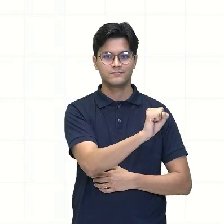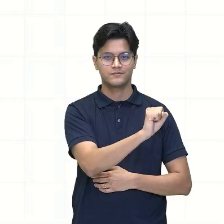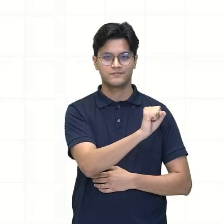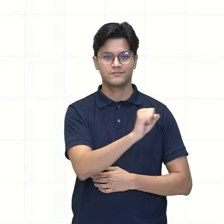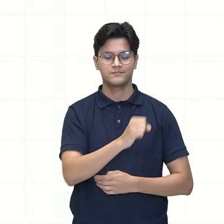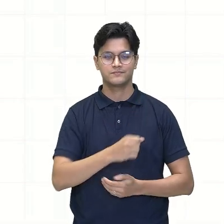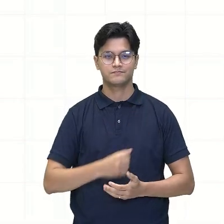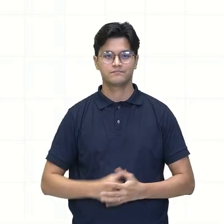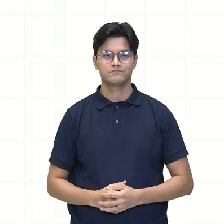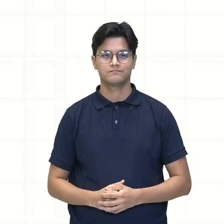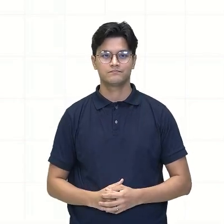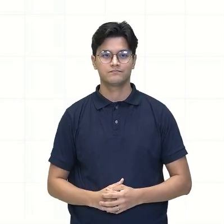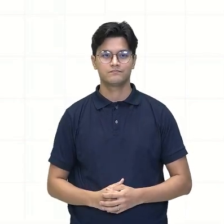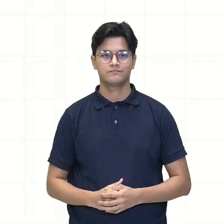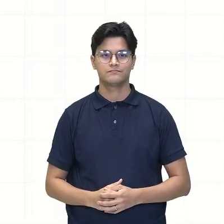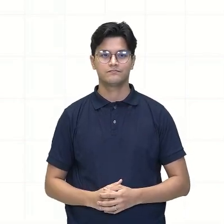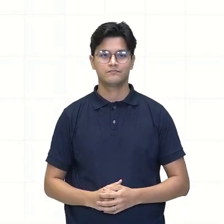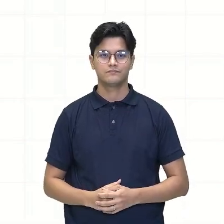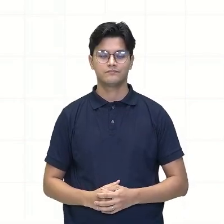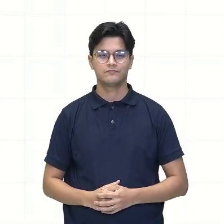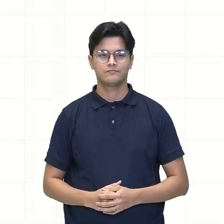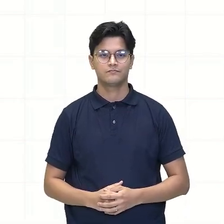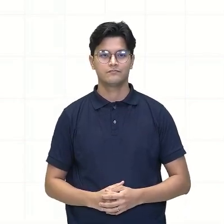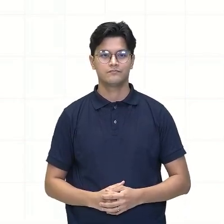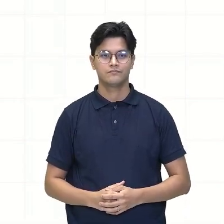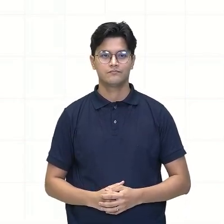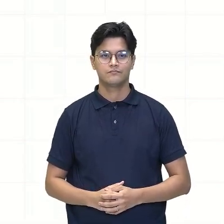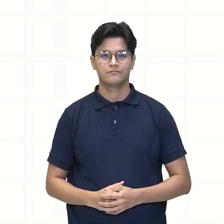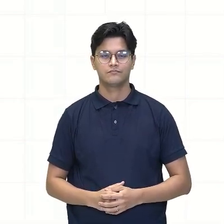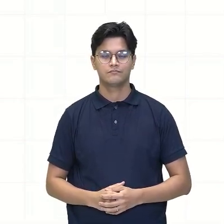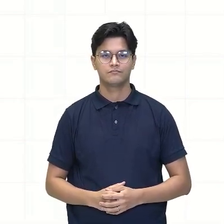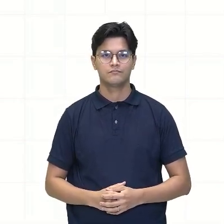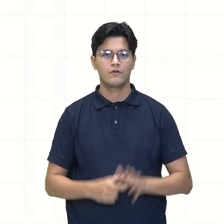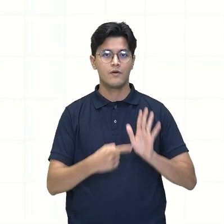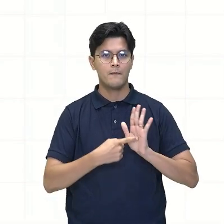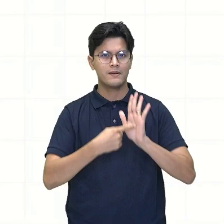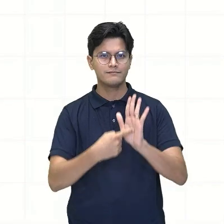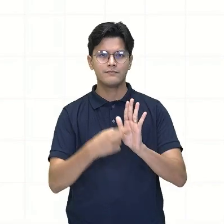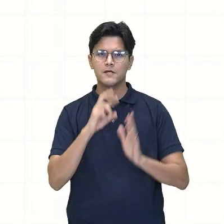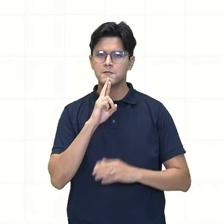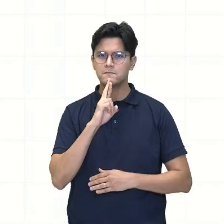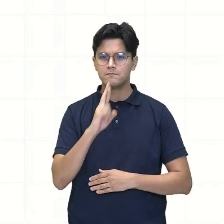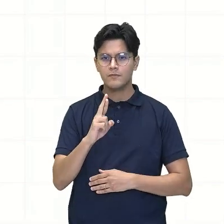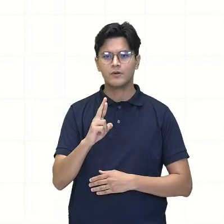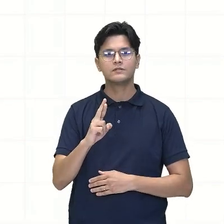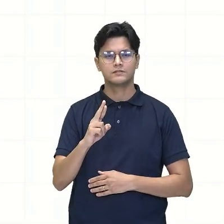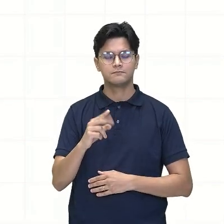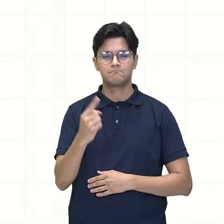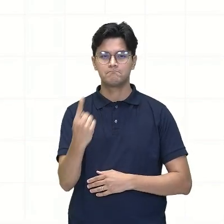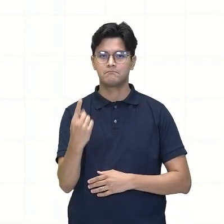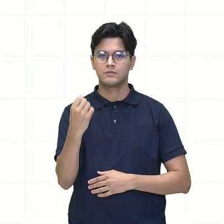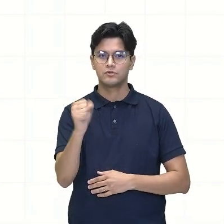108,98. Já vou deixar direto aqui a nossa resposta. 180 menos